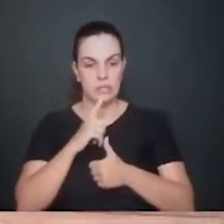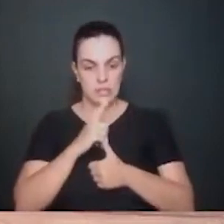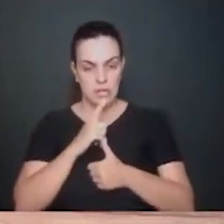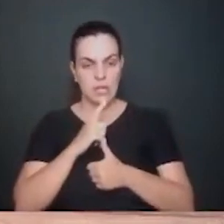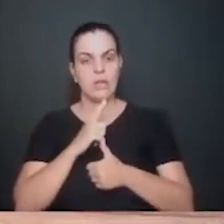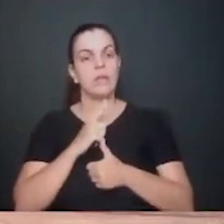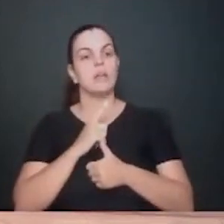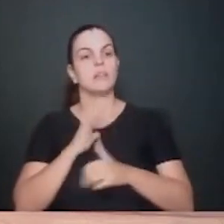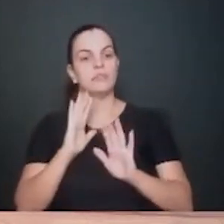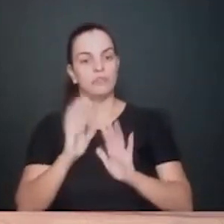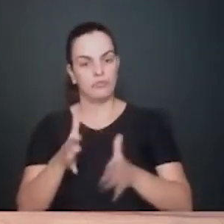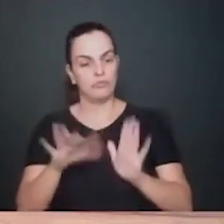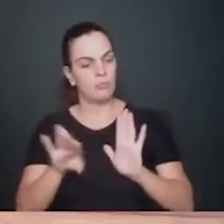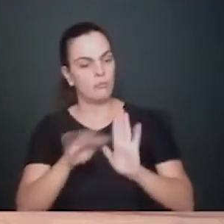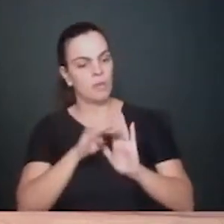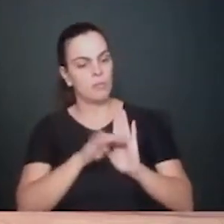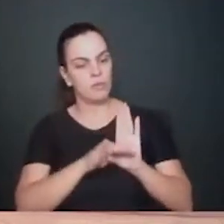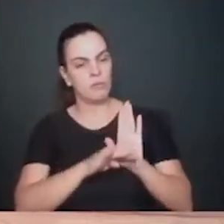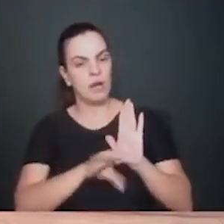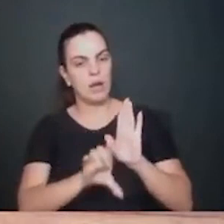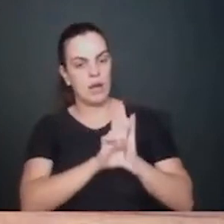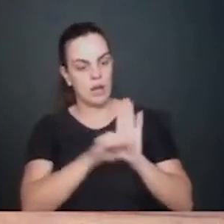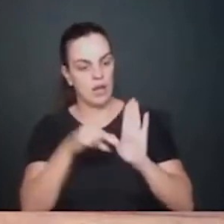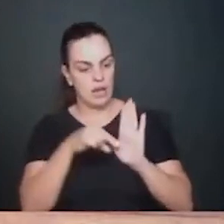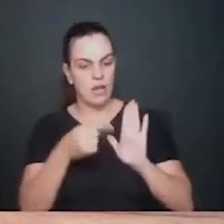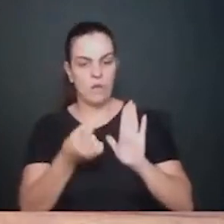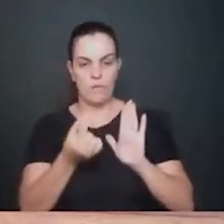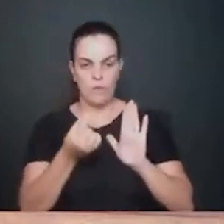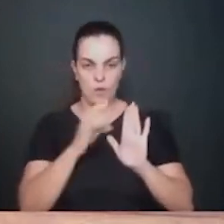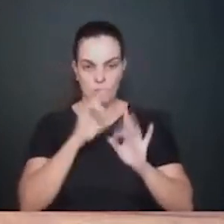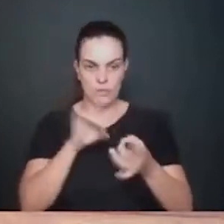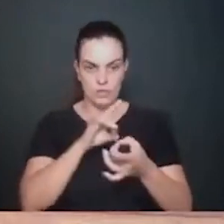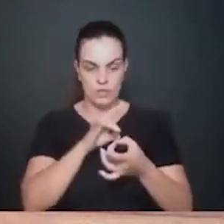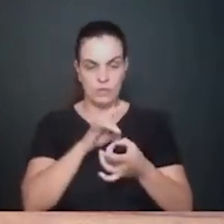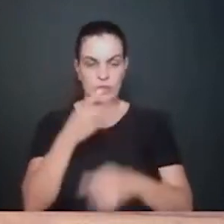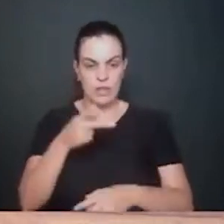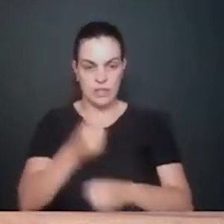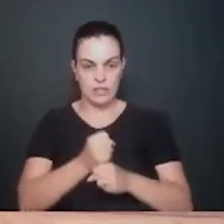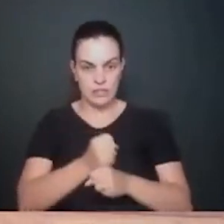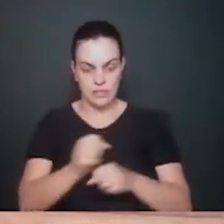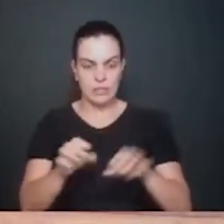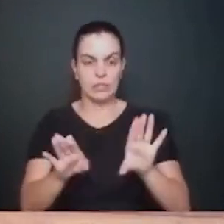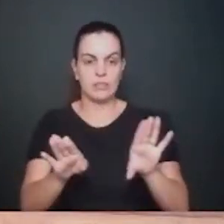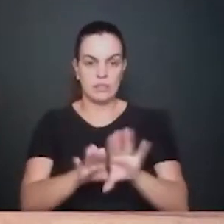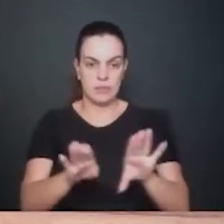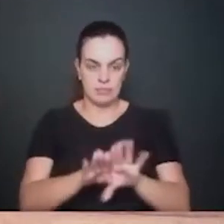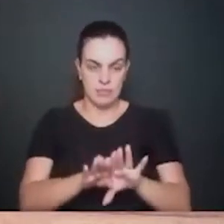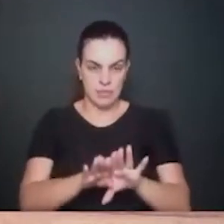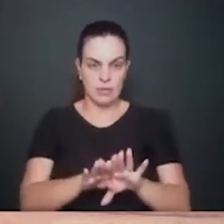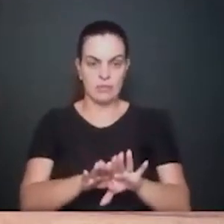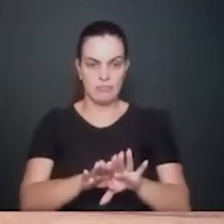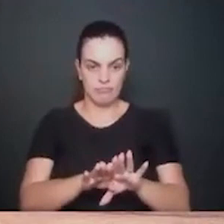ano, como ocorreu nos últimos anos. Como disse, quando a gente